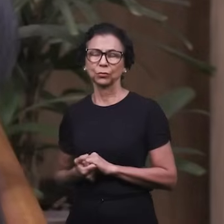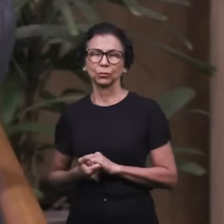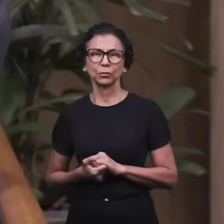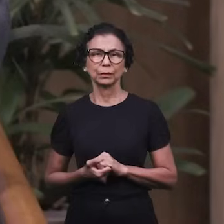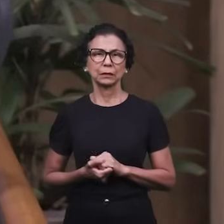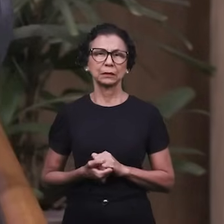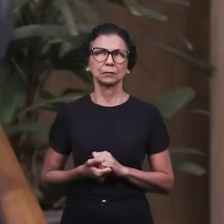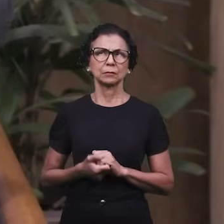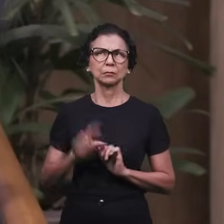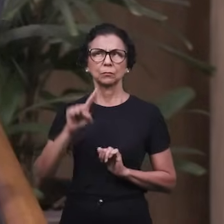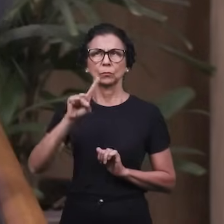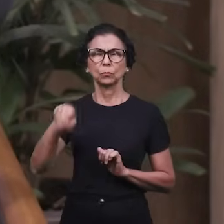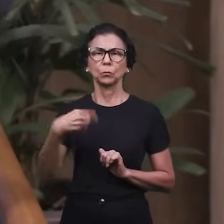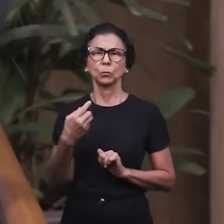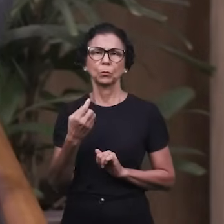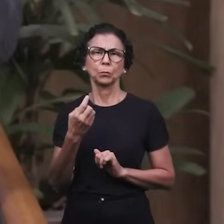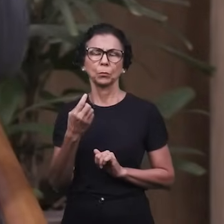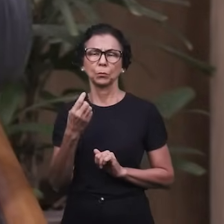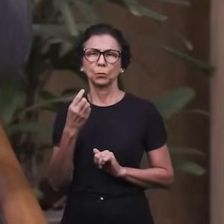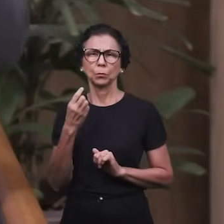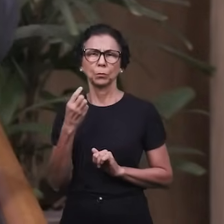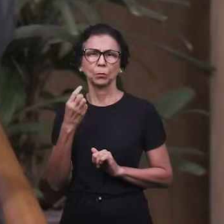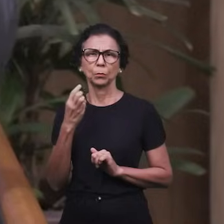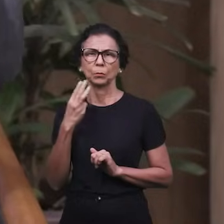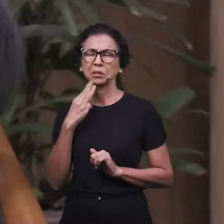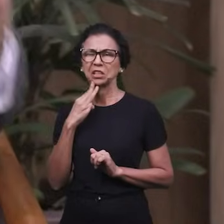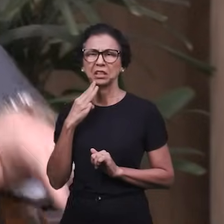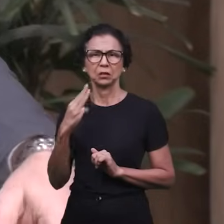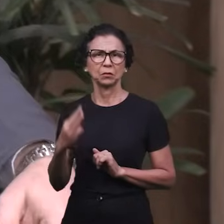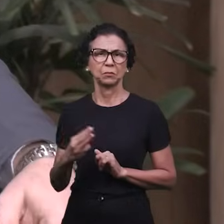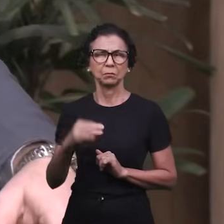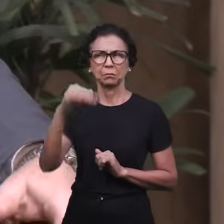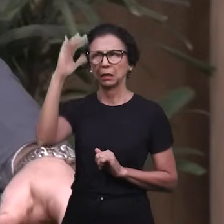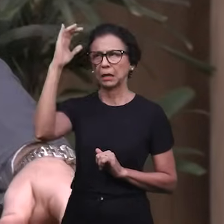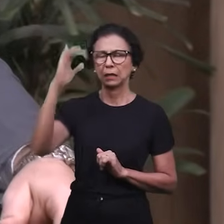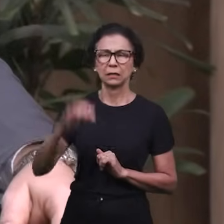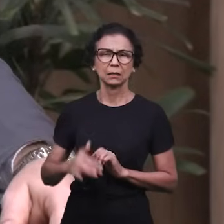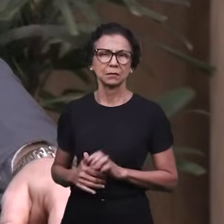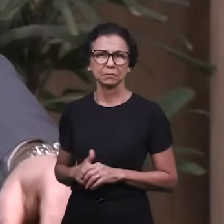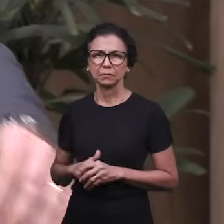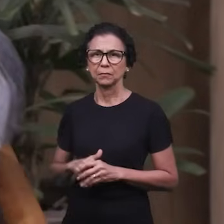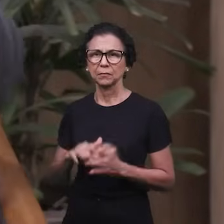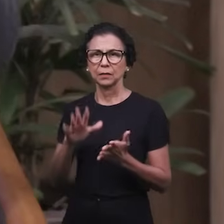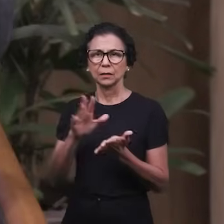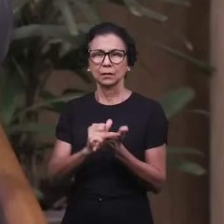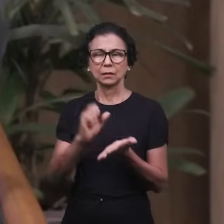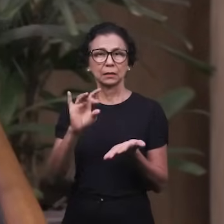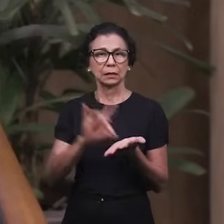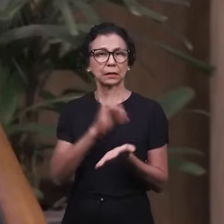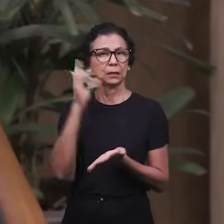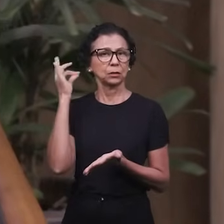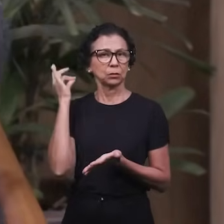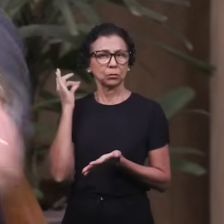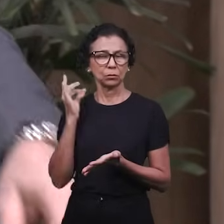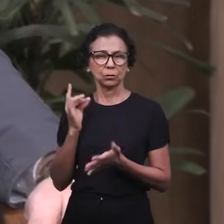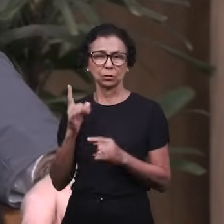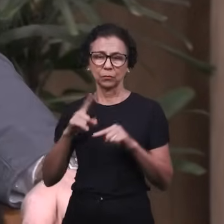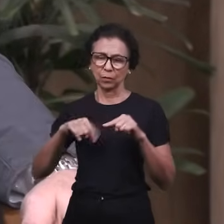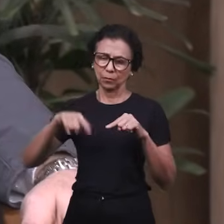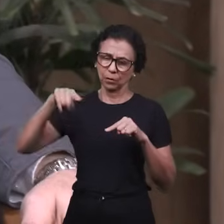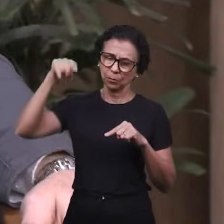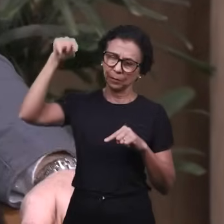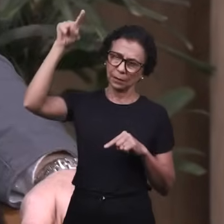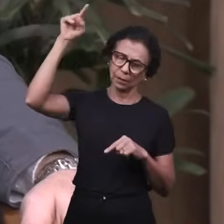com mais de 1.100.000, 1.150.000 até agora de inscritos. Vamos aumentar, continuamos aí